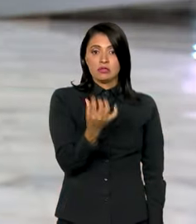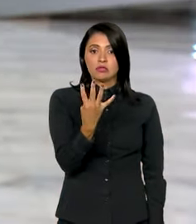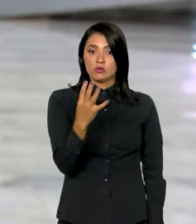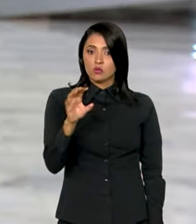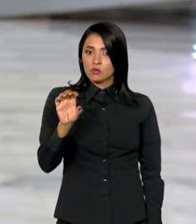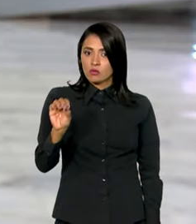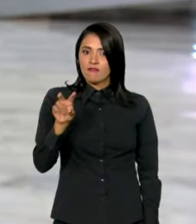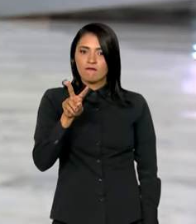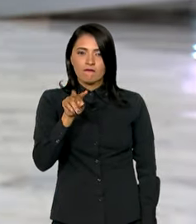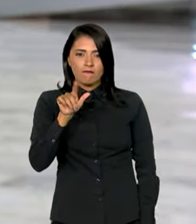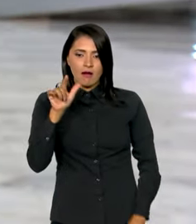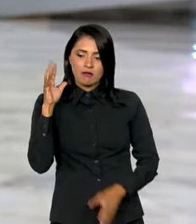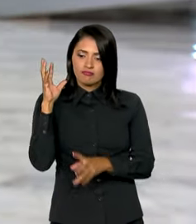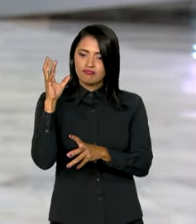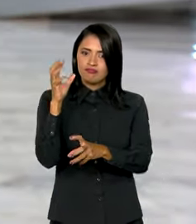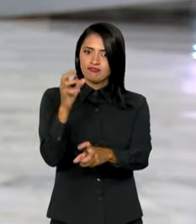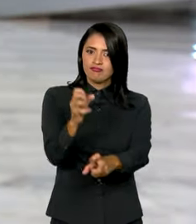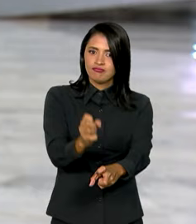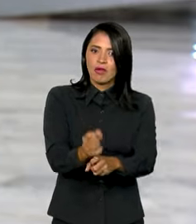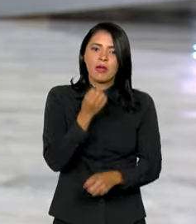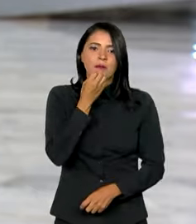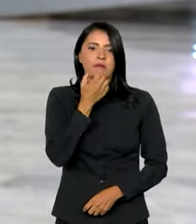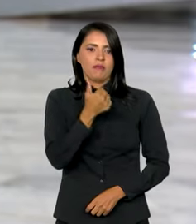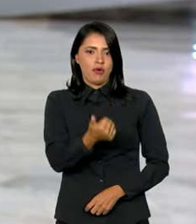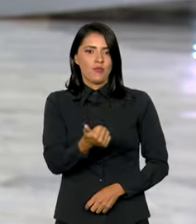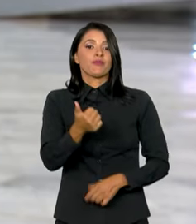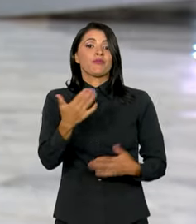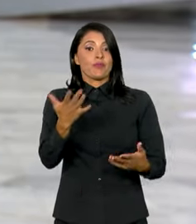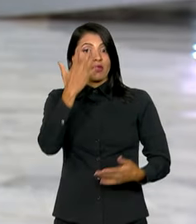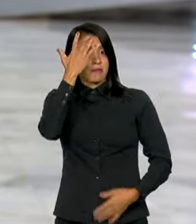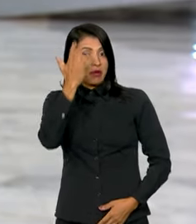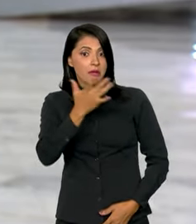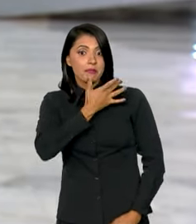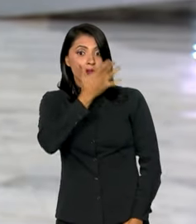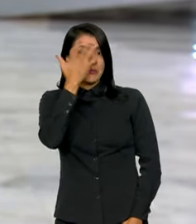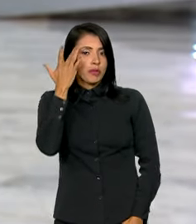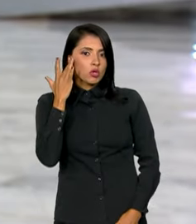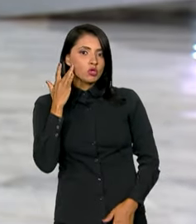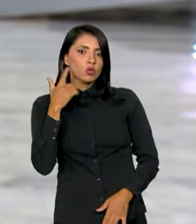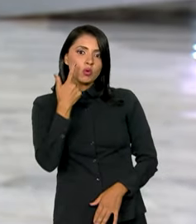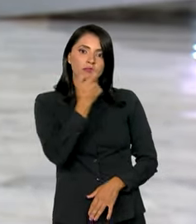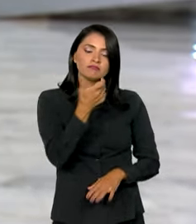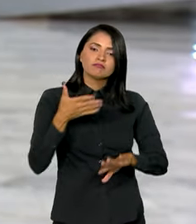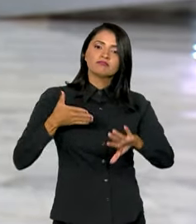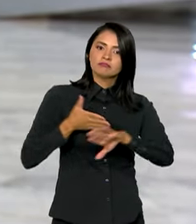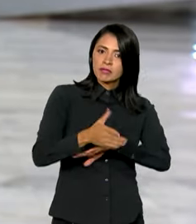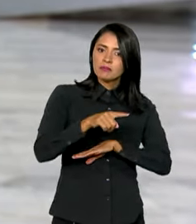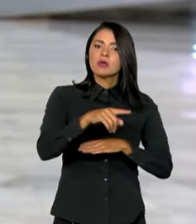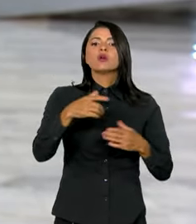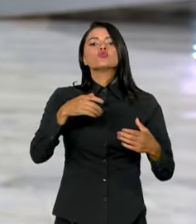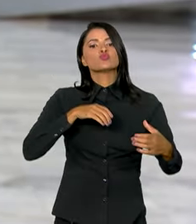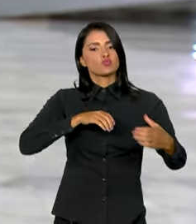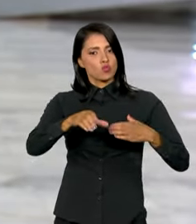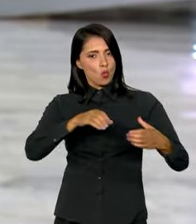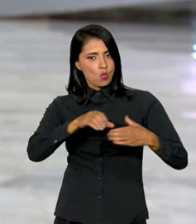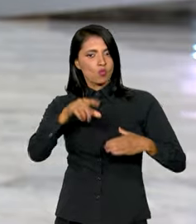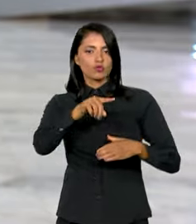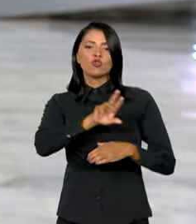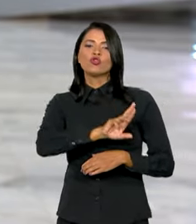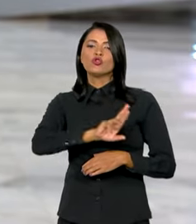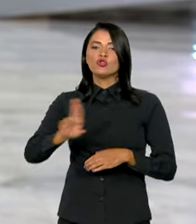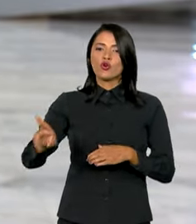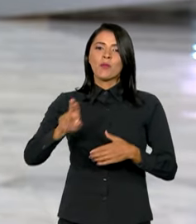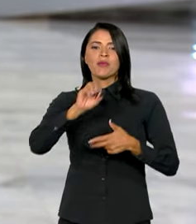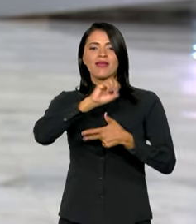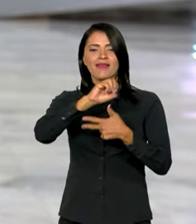6.640 vagas no total. Muito bom, né? Então, amanhã, quem está interessado em participar desse concurso, que foi apelidado de